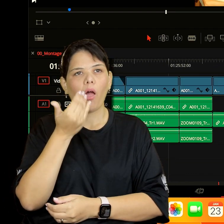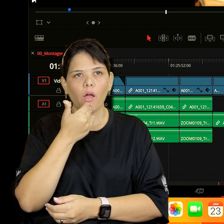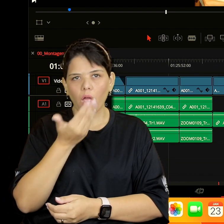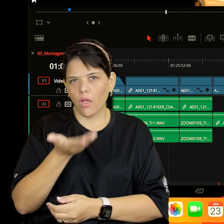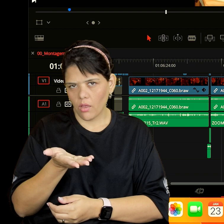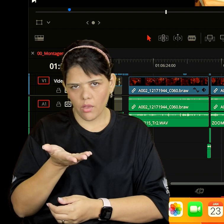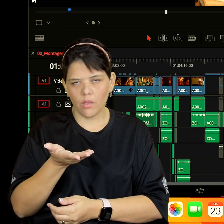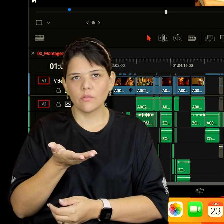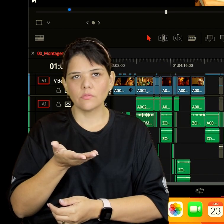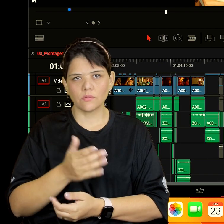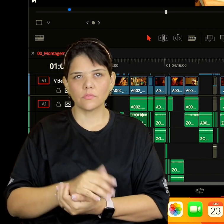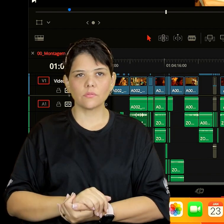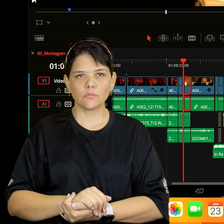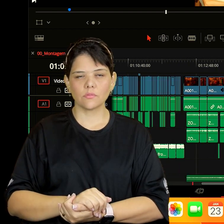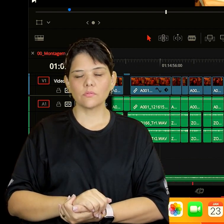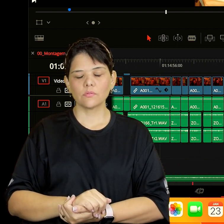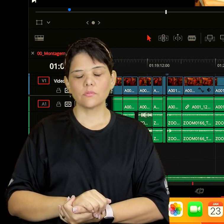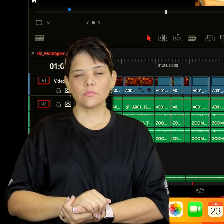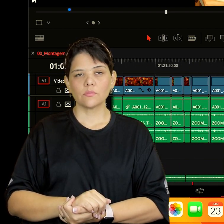Por exemplo,